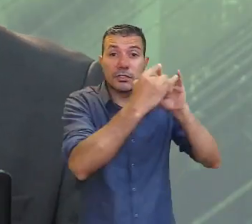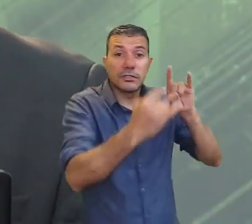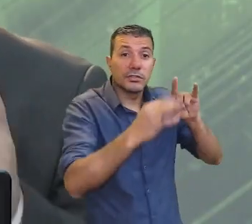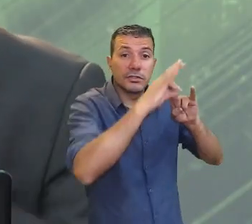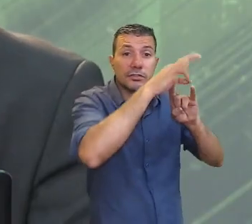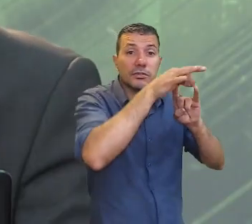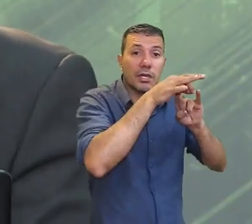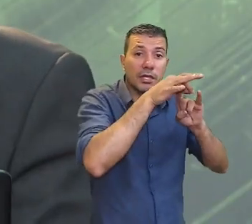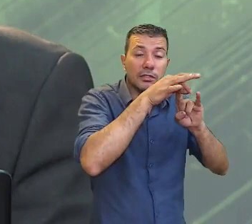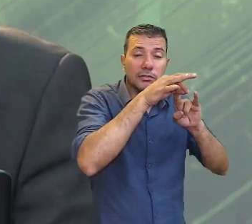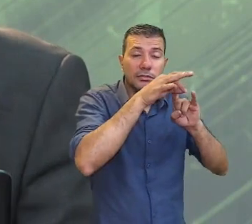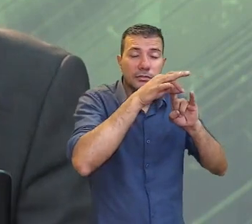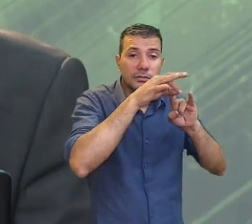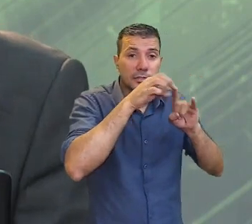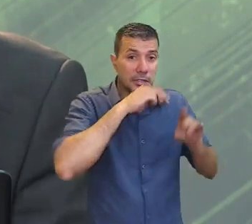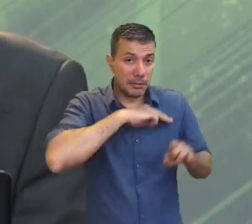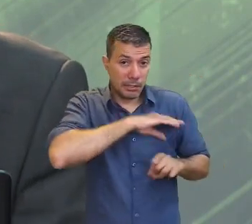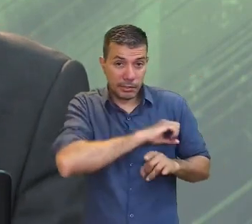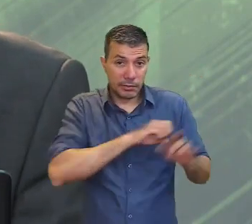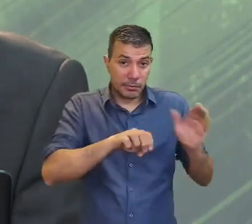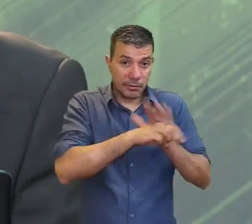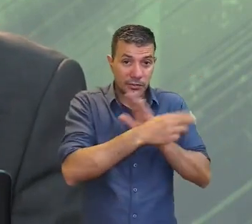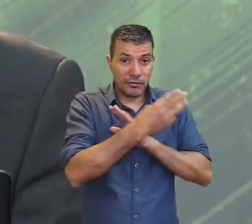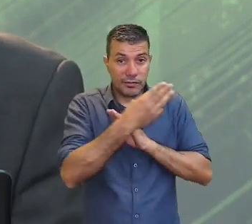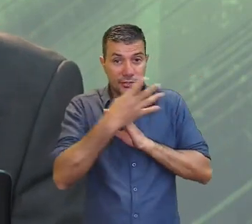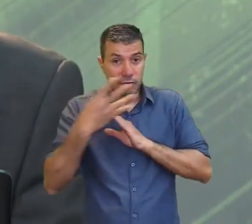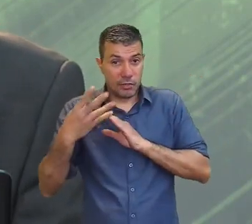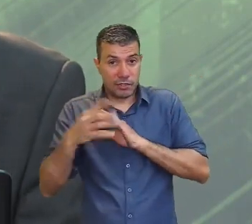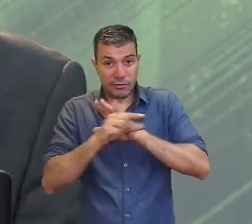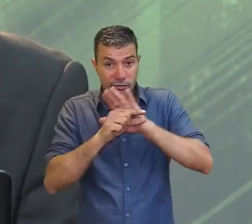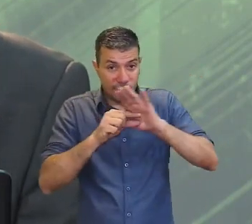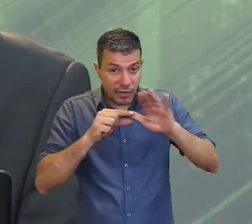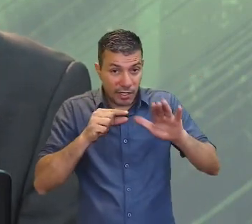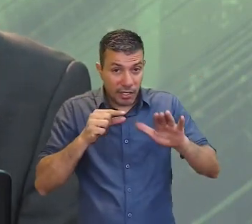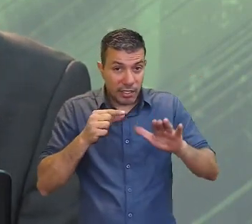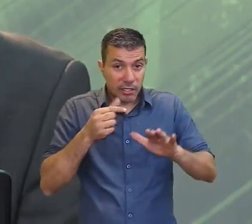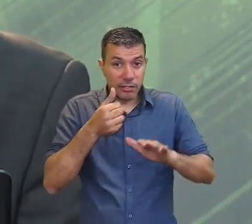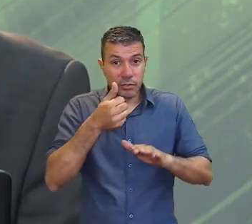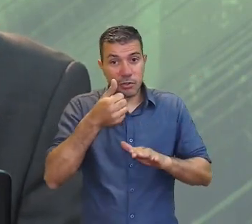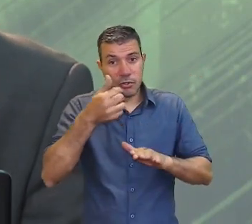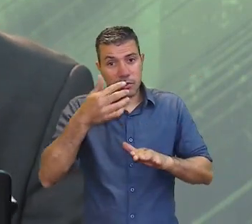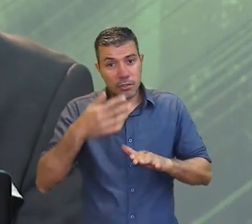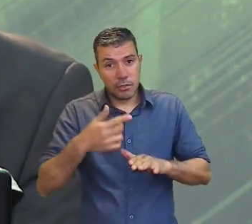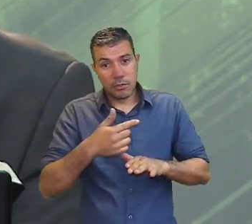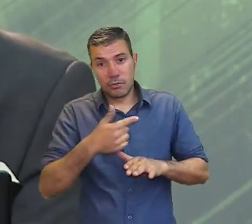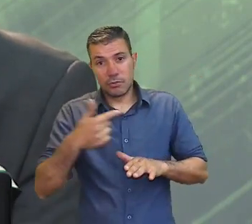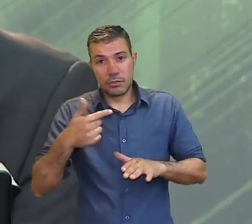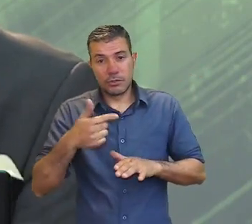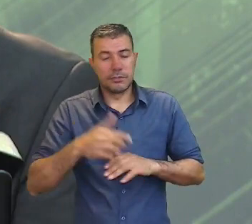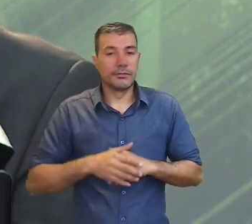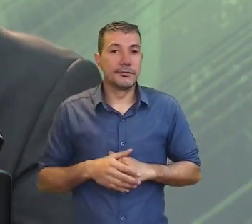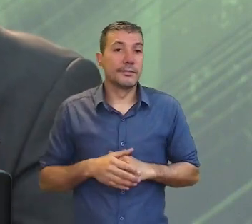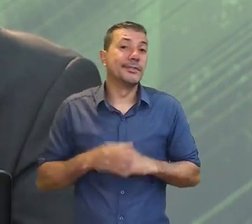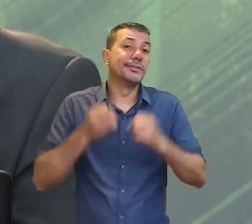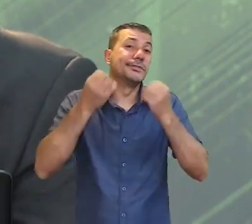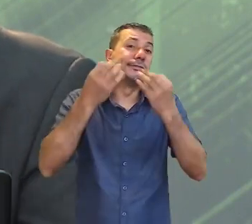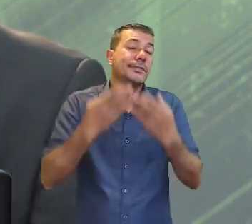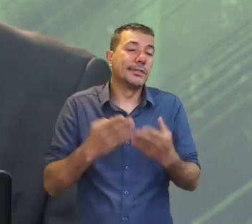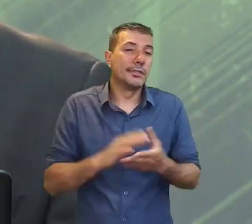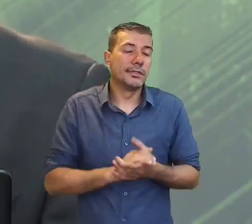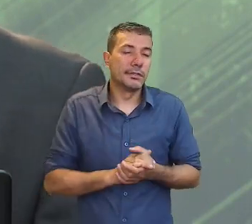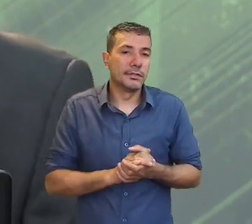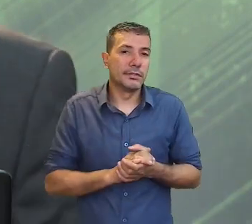terrestre? Lá em Mateus, no capítulo 24, no verso 1 e 2, eu quero ler para vocês. Aqui diz assim,